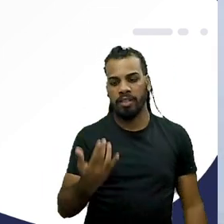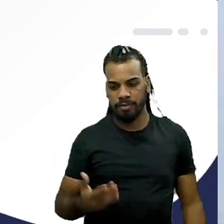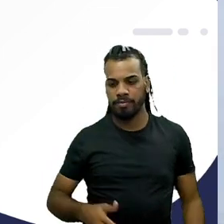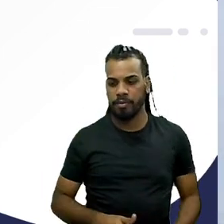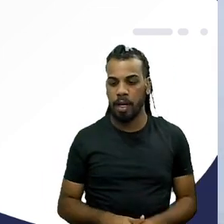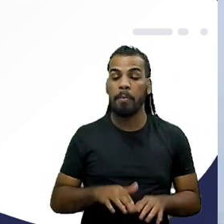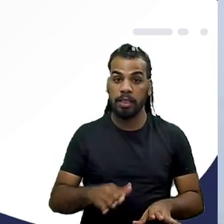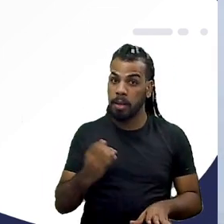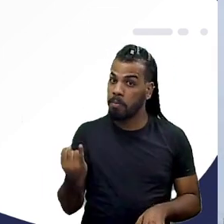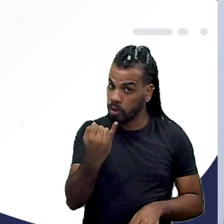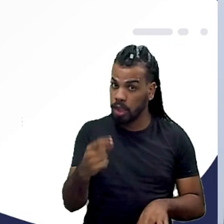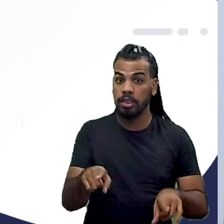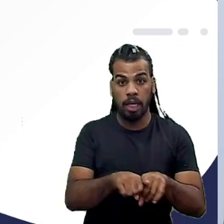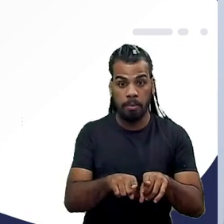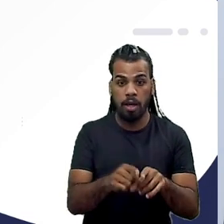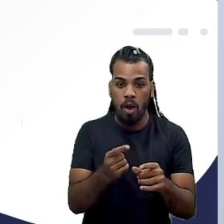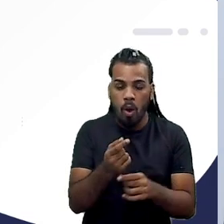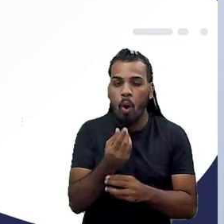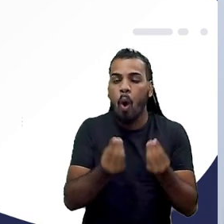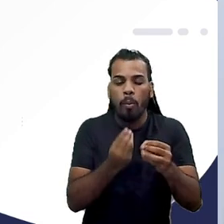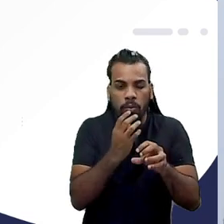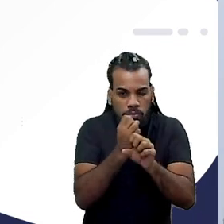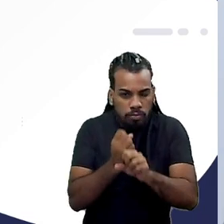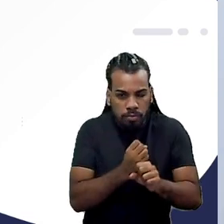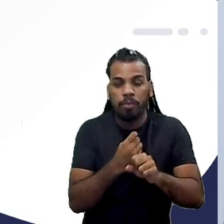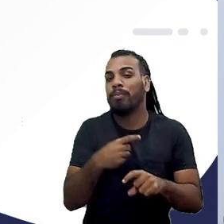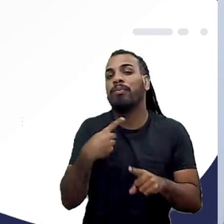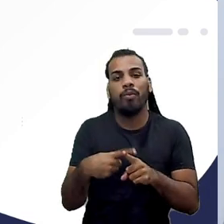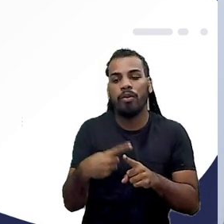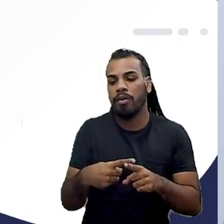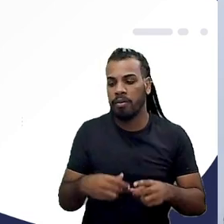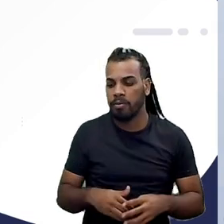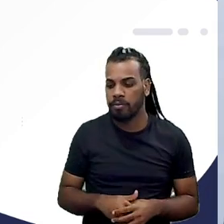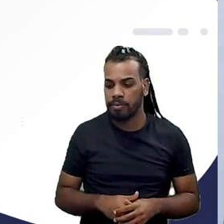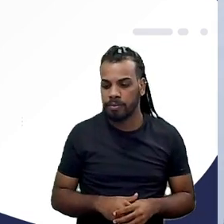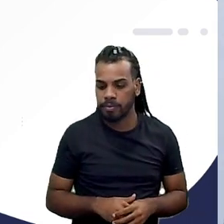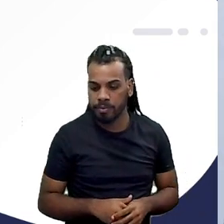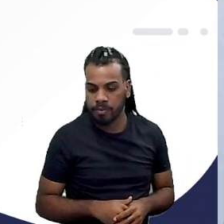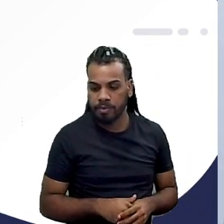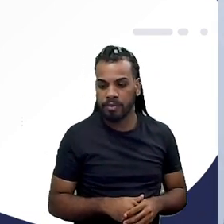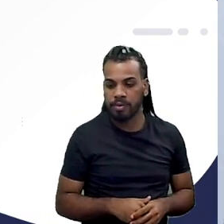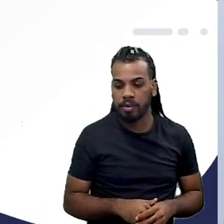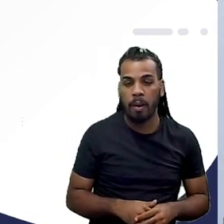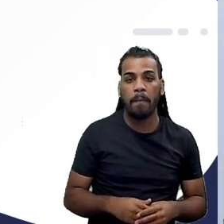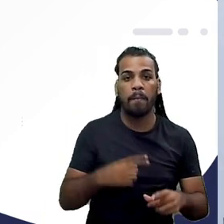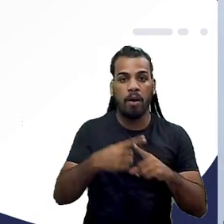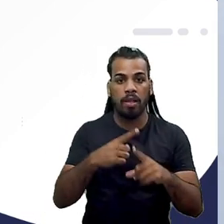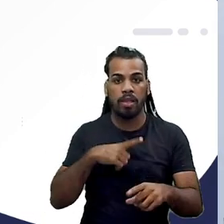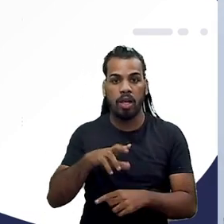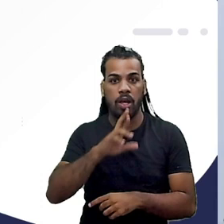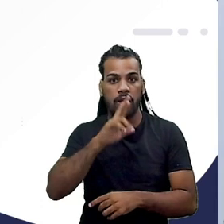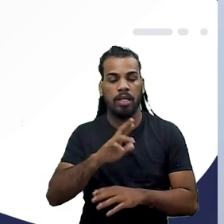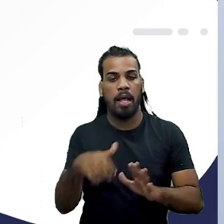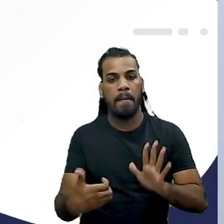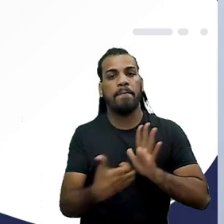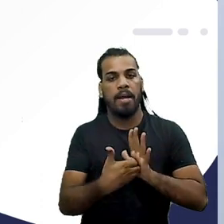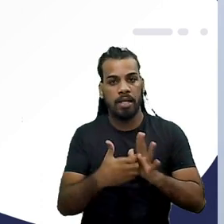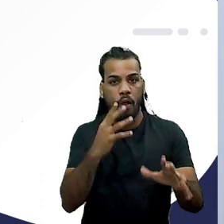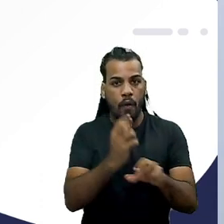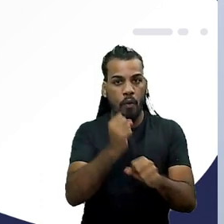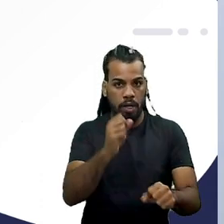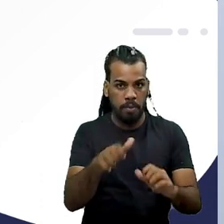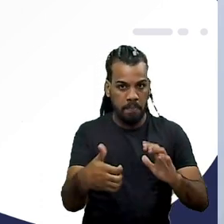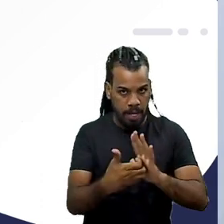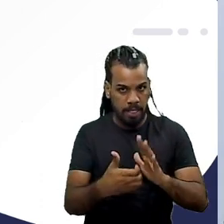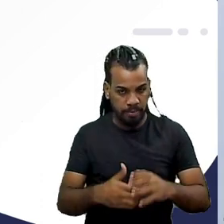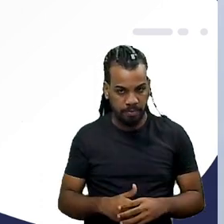é importante saber como calculá-lo. Por quê? Porque ele impacta no resultado da empresa, na lucratividade da